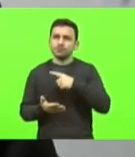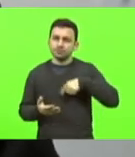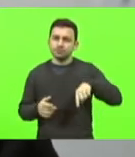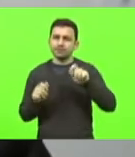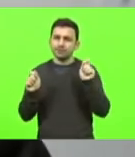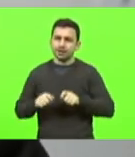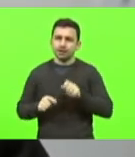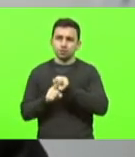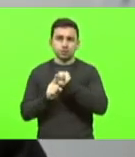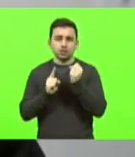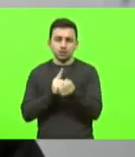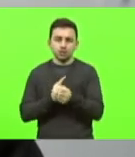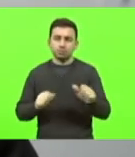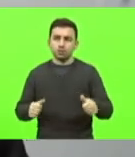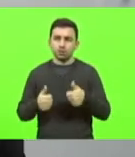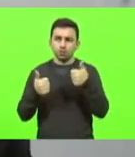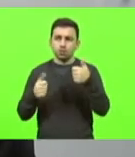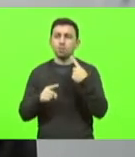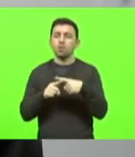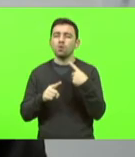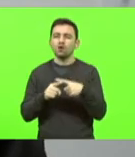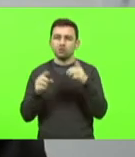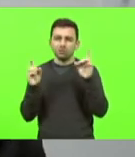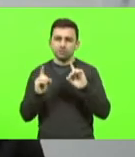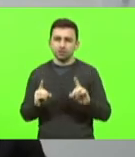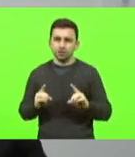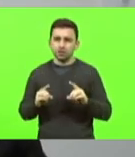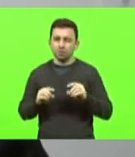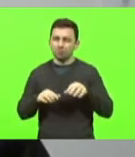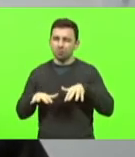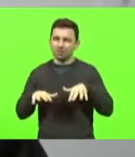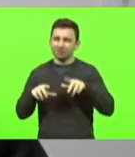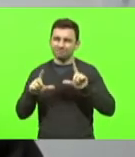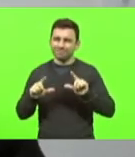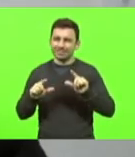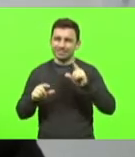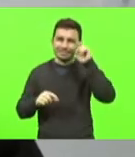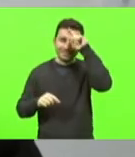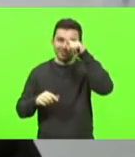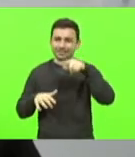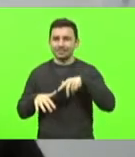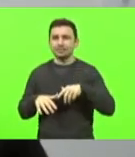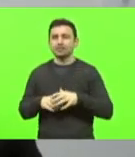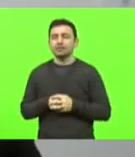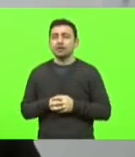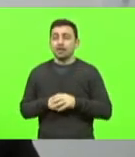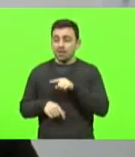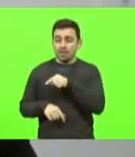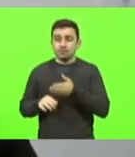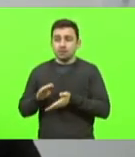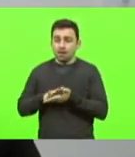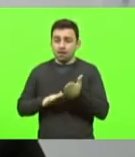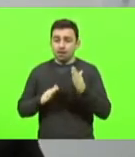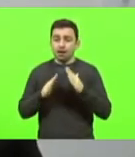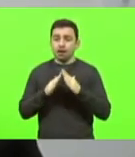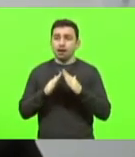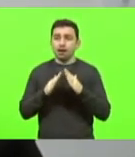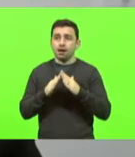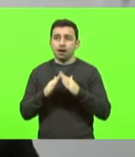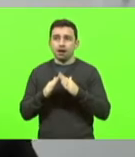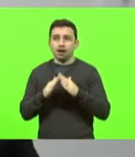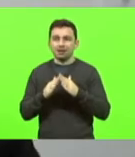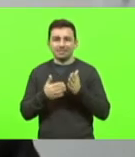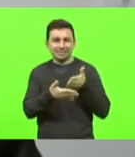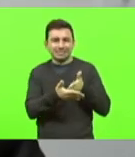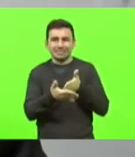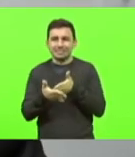melhor. Porque o deficiente ou com mobilidade reduzida, o que acontece? Quando ele sai de casa, ele olha um monte de obstáculos